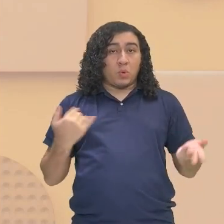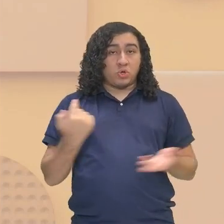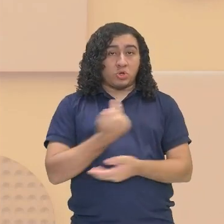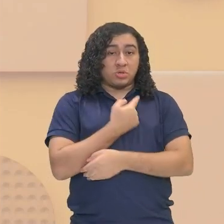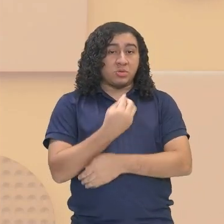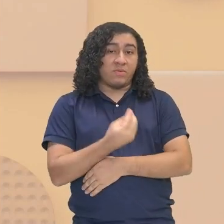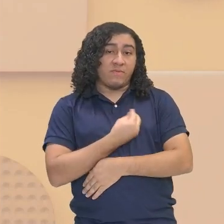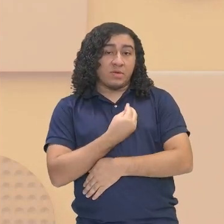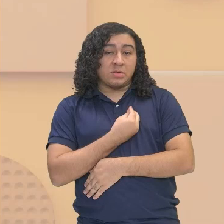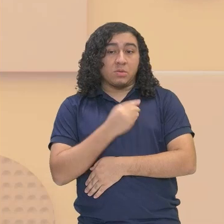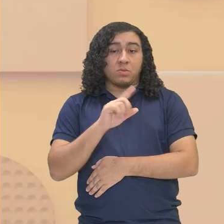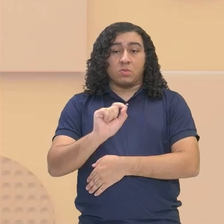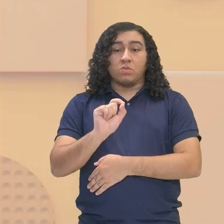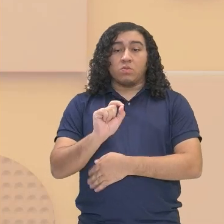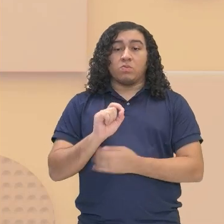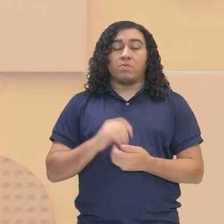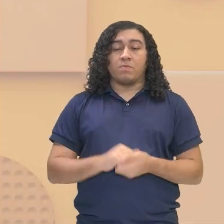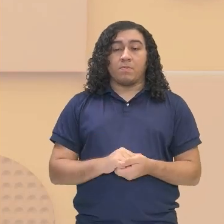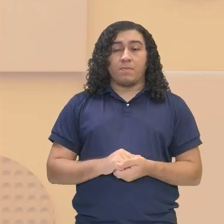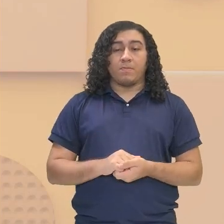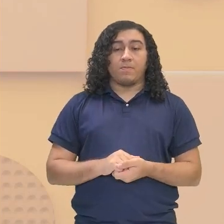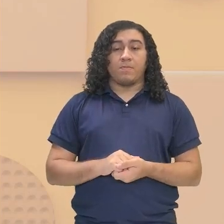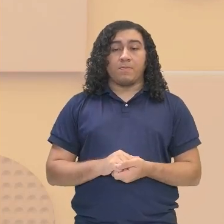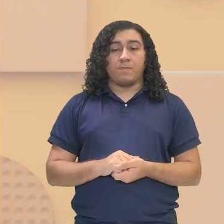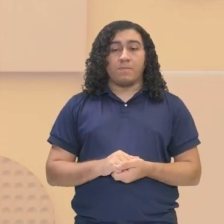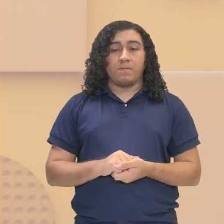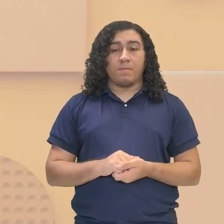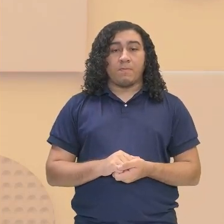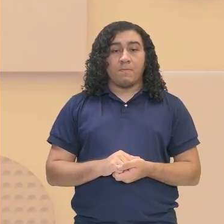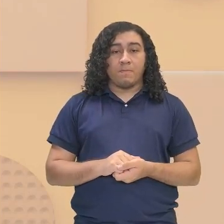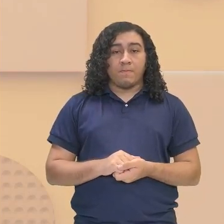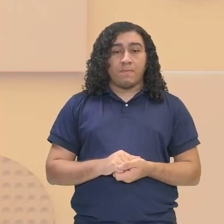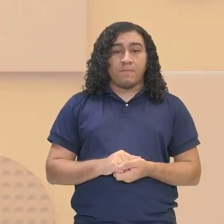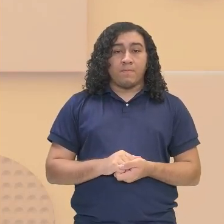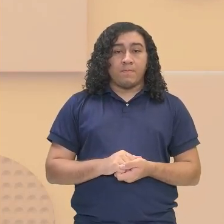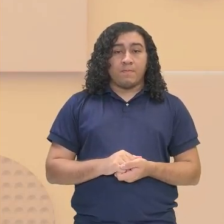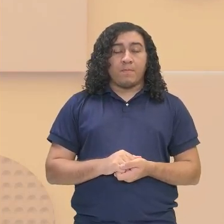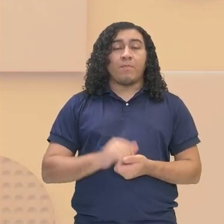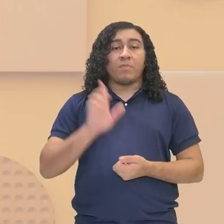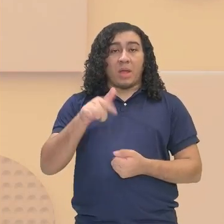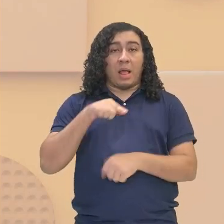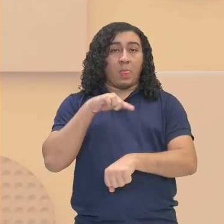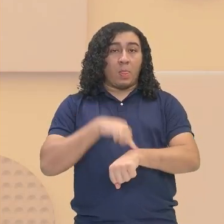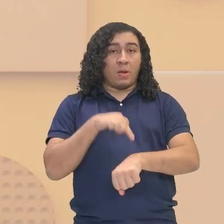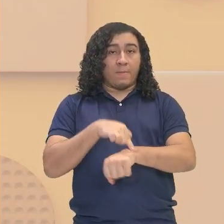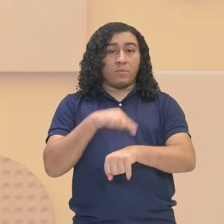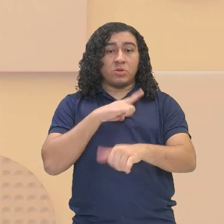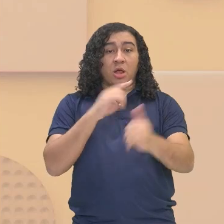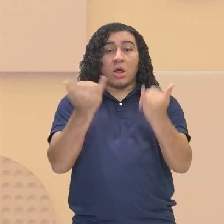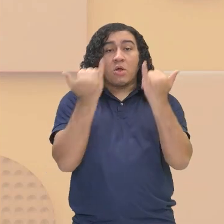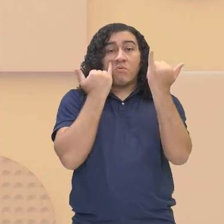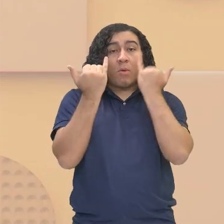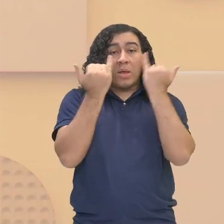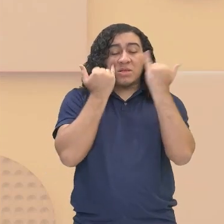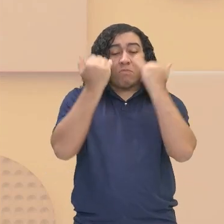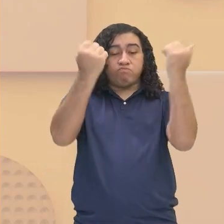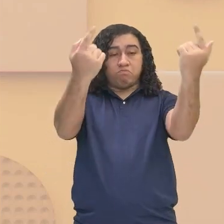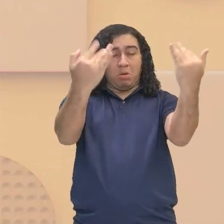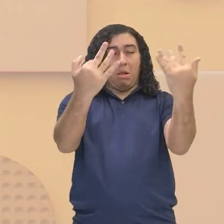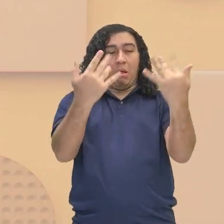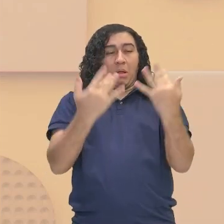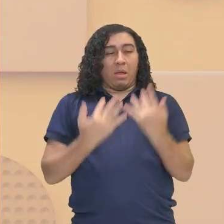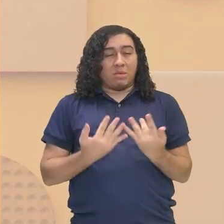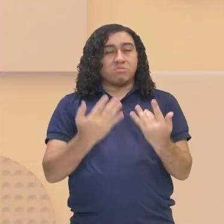nós vivenciamos, ele é muito mais informações chegando. Então, percebam, né,